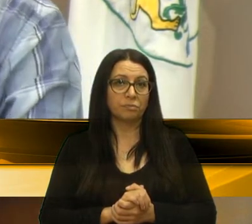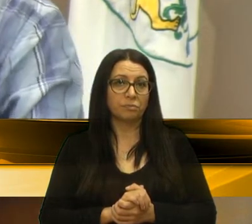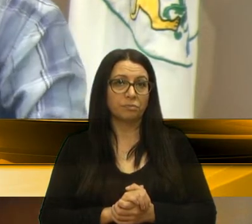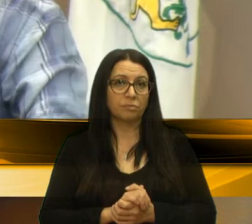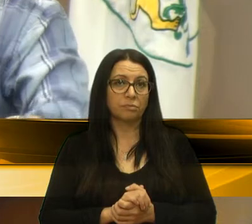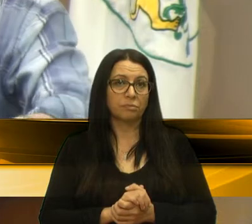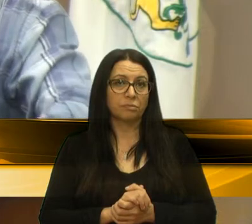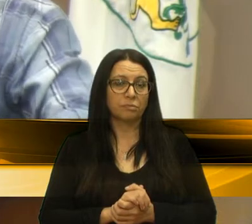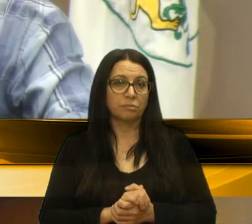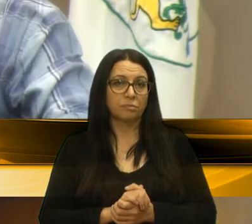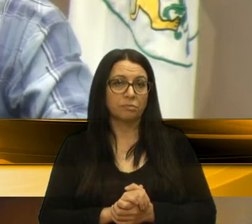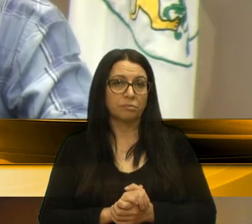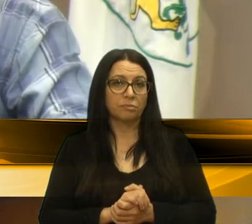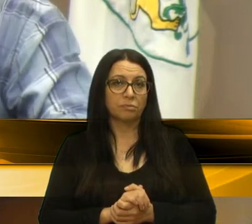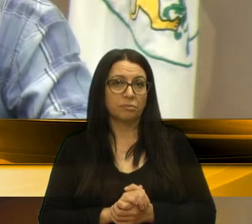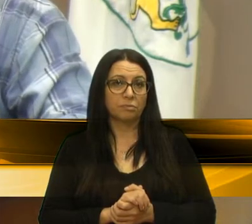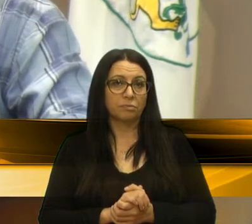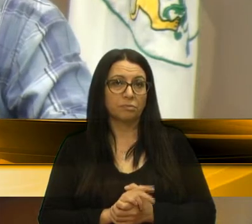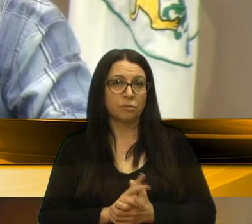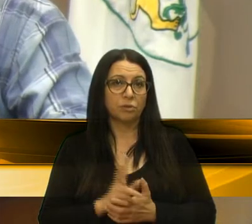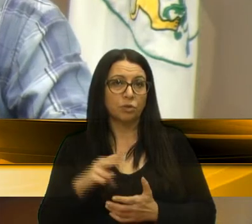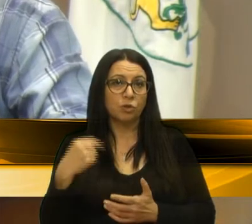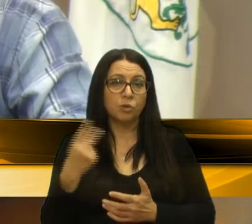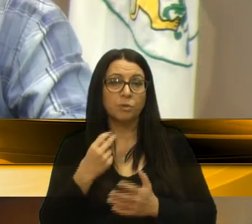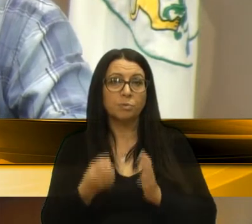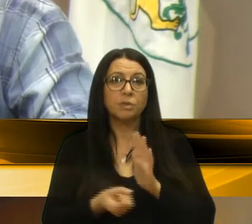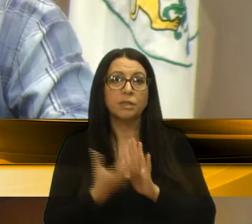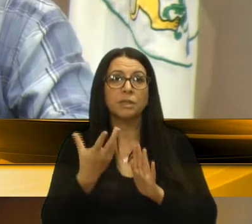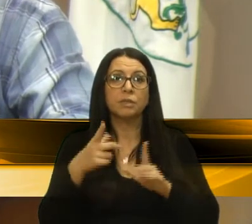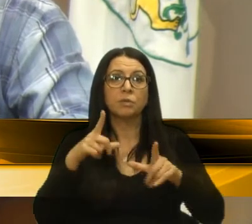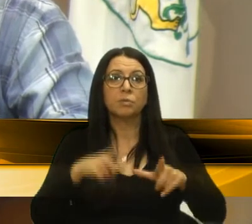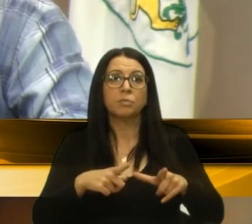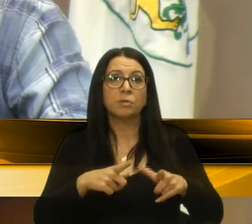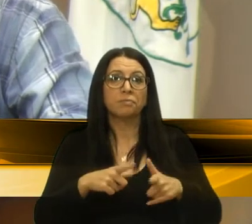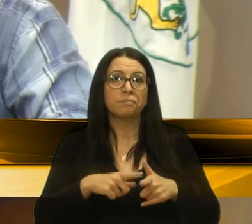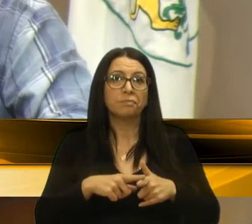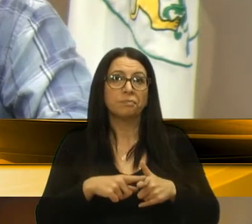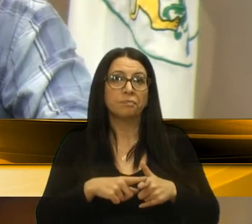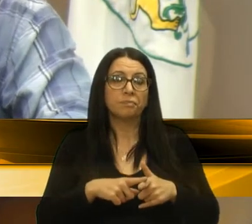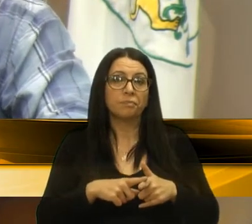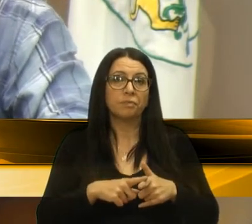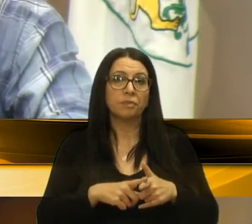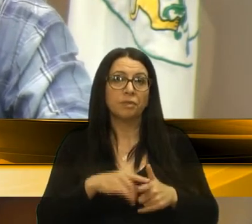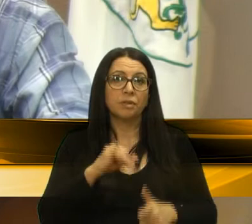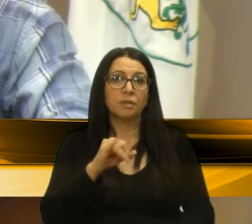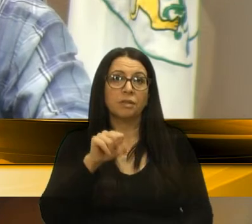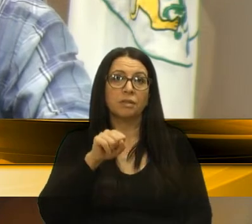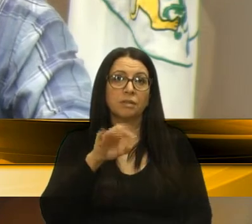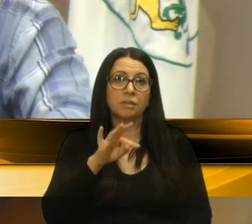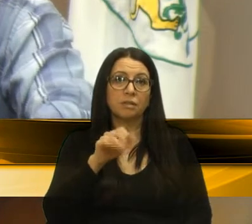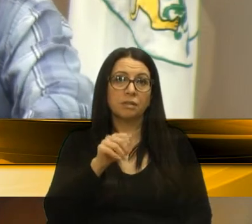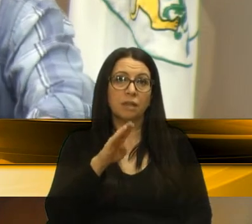é que nós estamos criando um ambiente de estabilidade jurídica